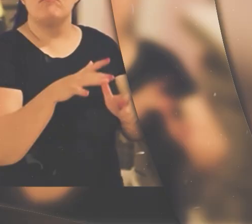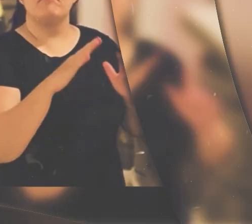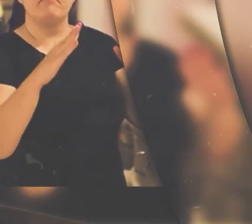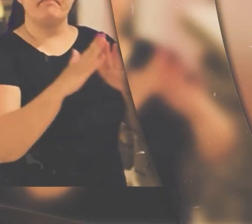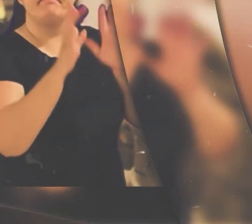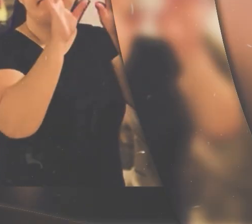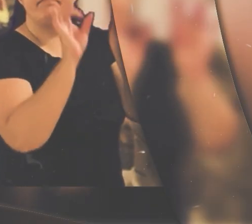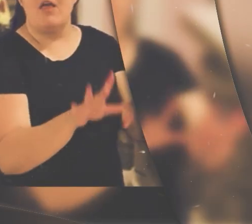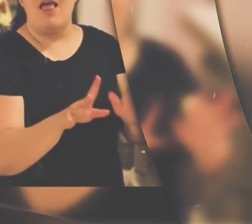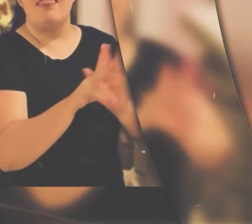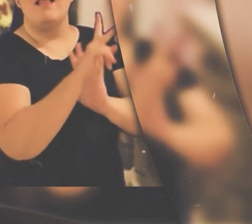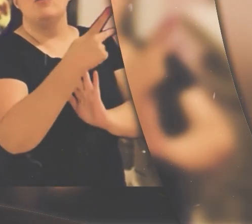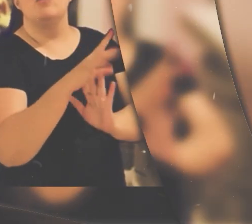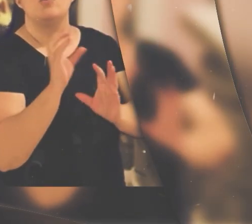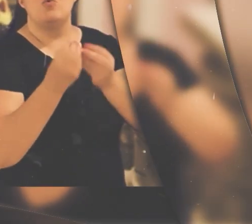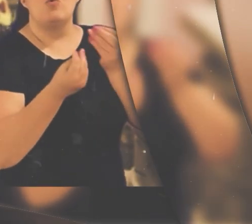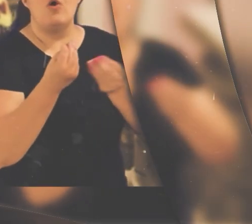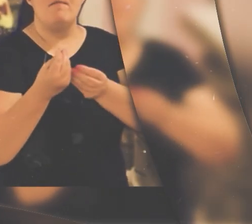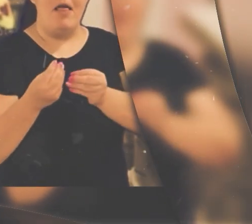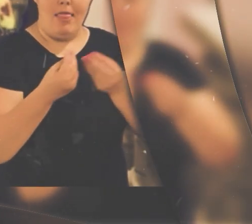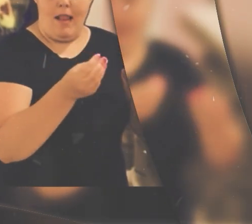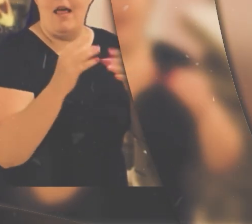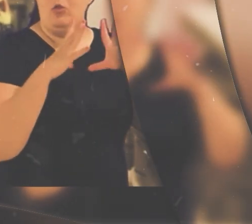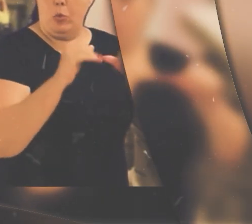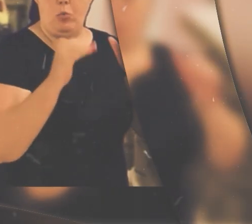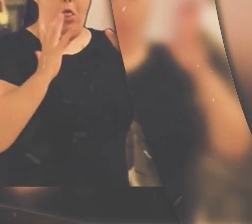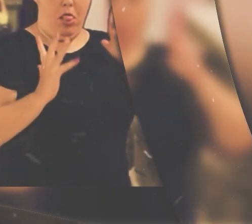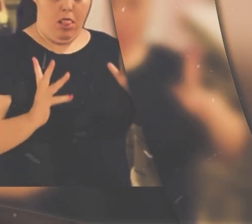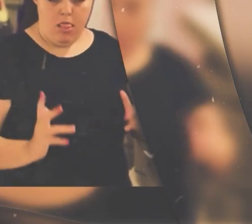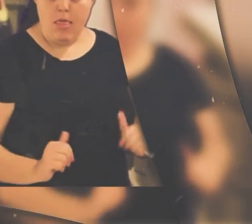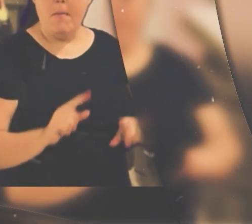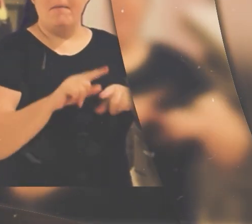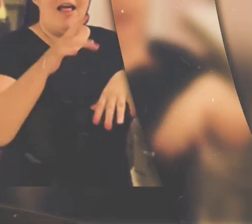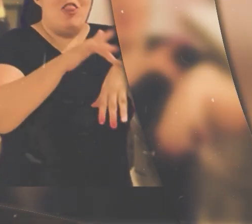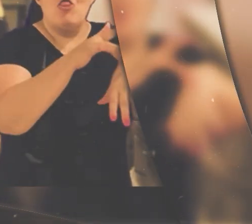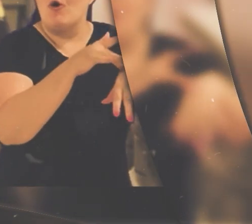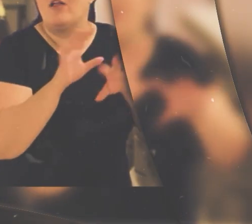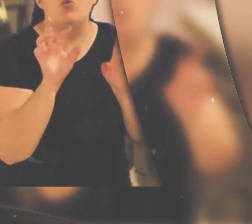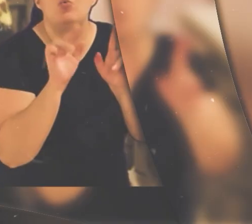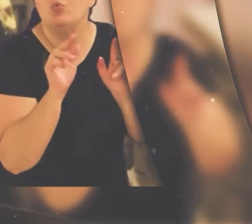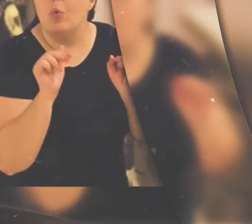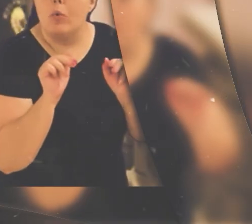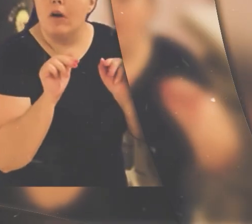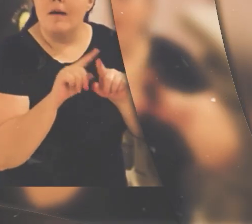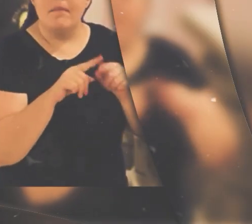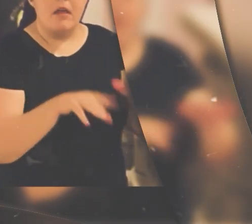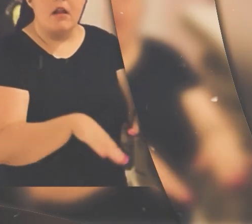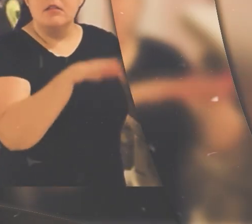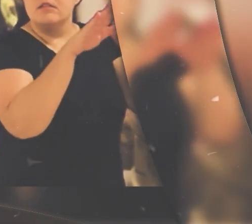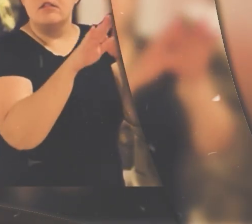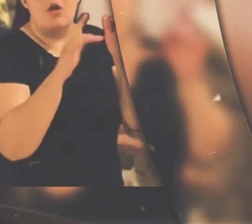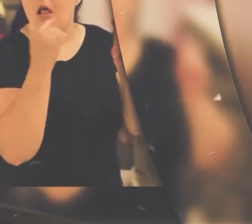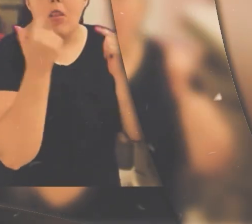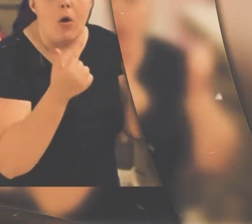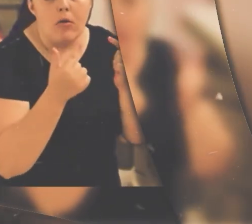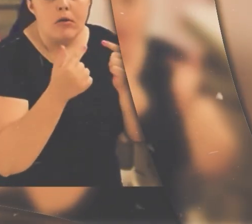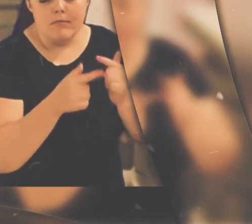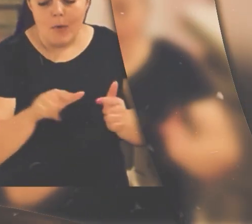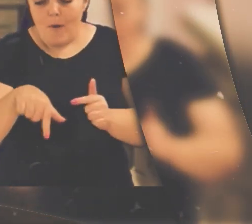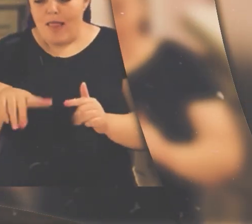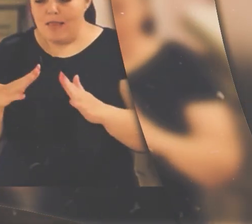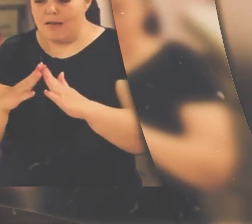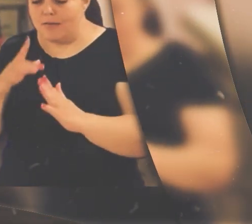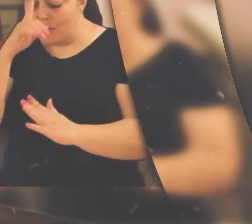um local em que eram alimentados, limpos, mas nunca tocados. Eles deram seres humanos loucos. E isso